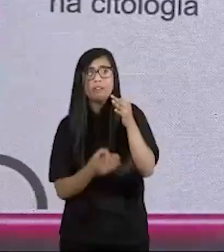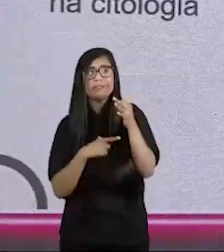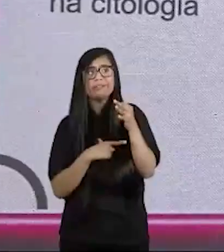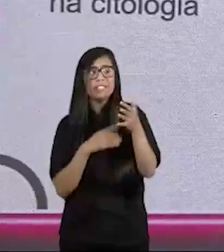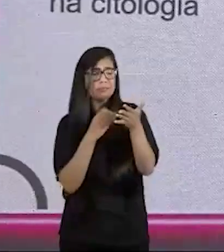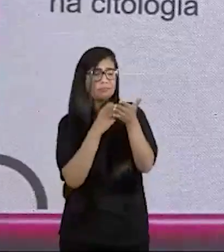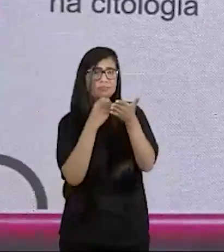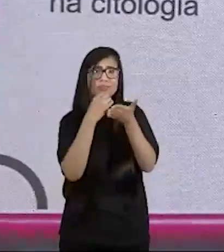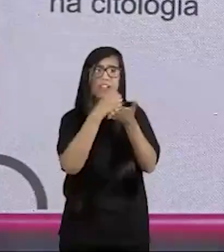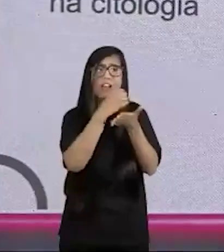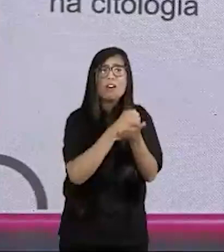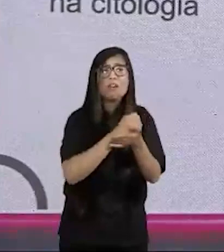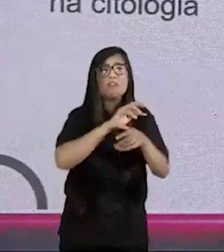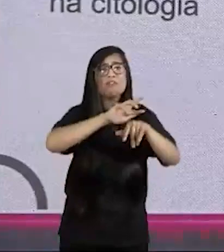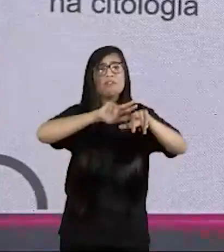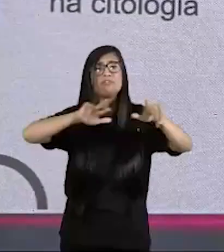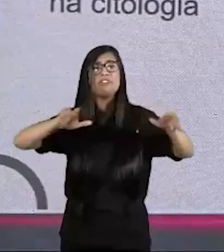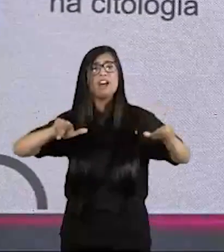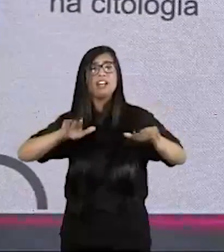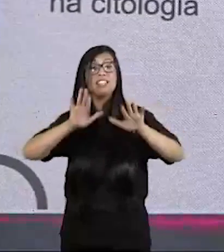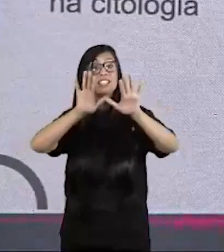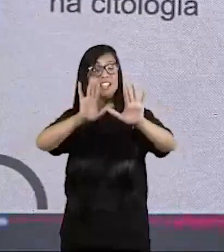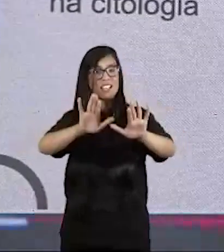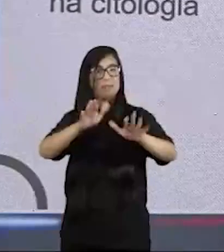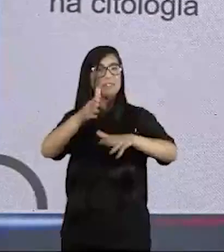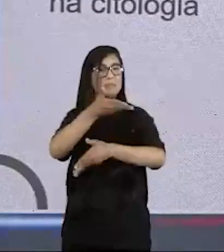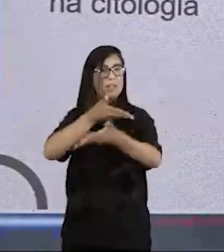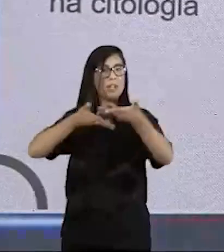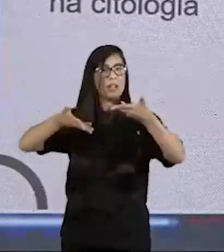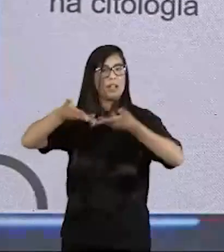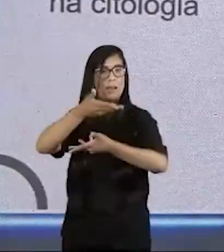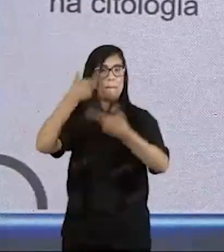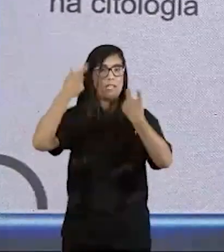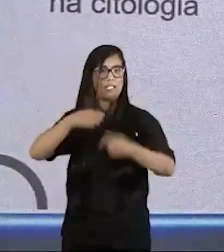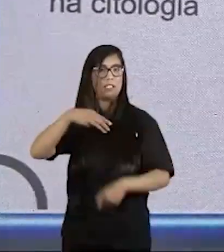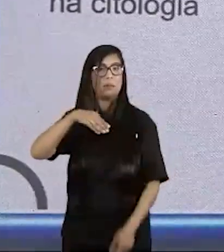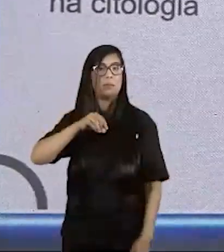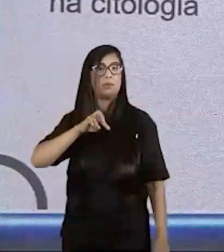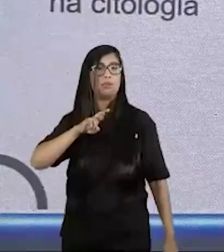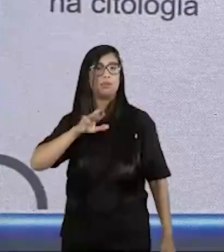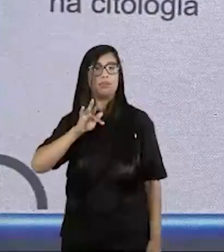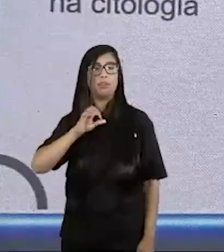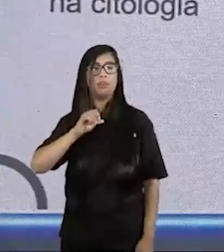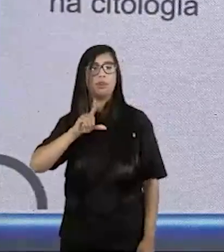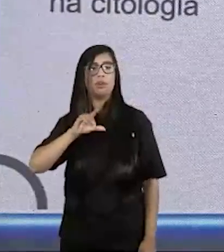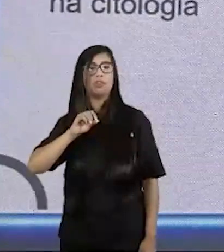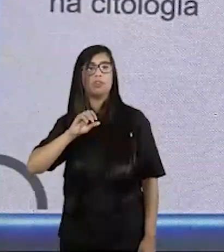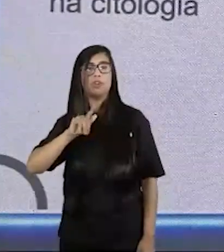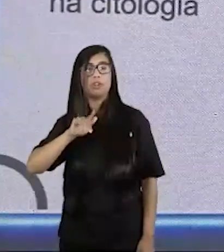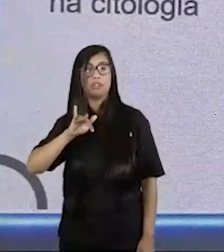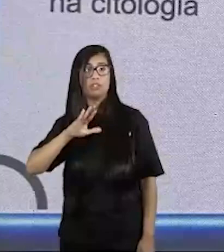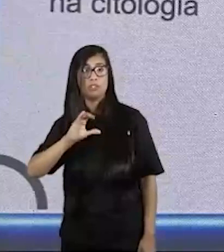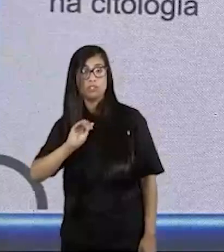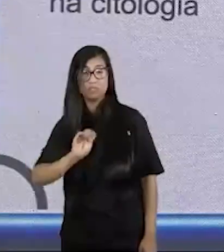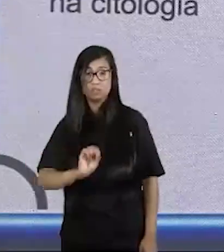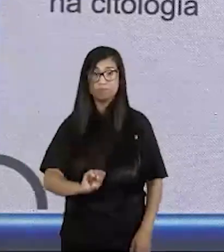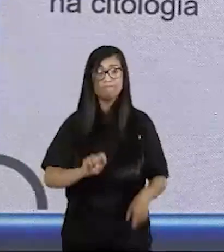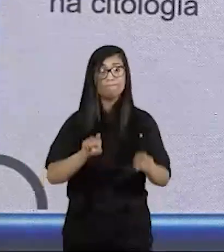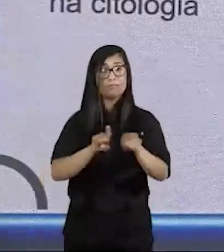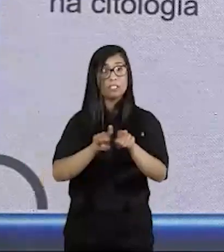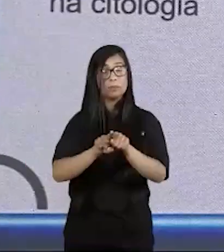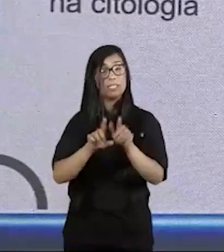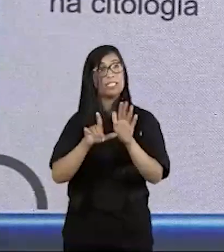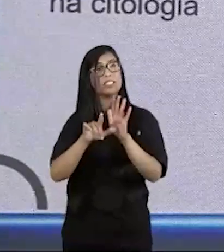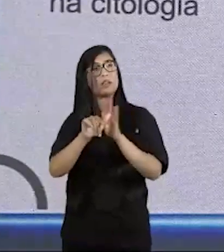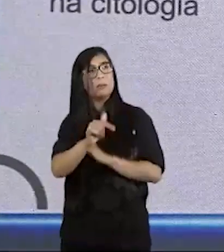aí nós paramos no diagnóstico morfológico com possibilidade de etiologia. E a partir do